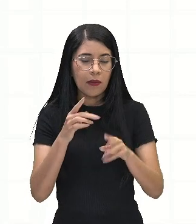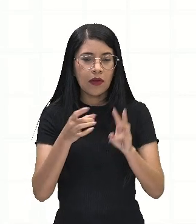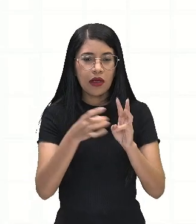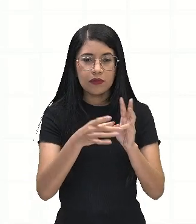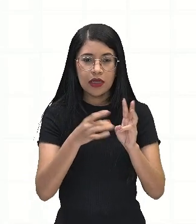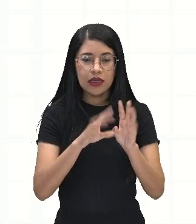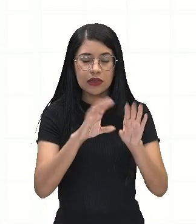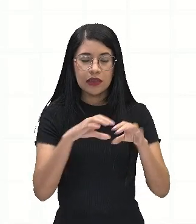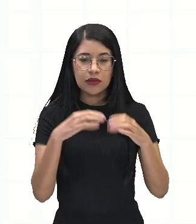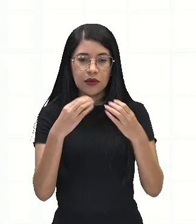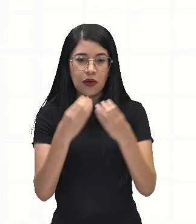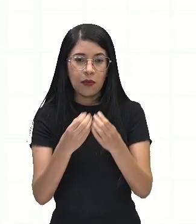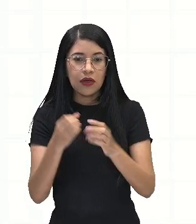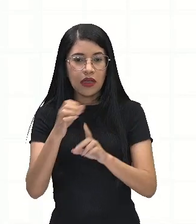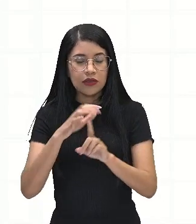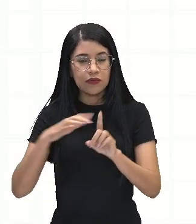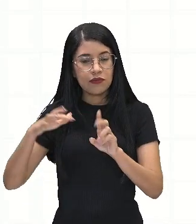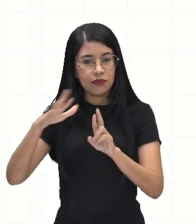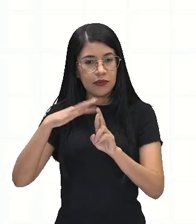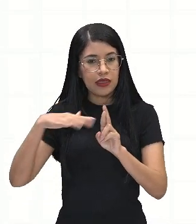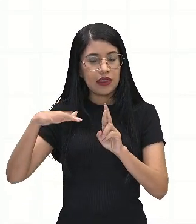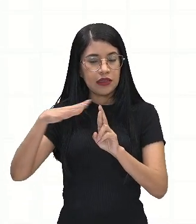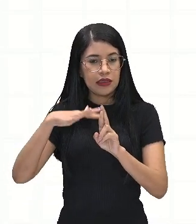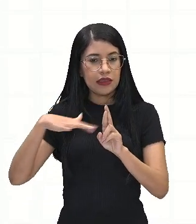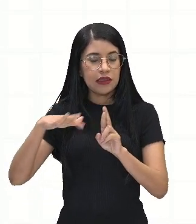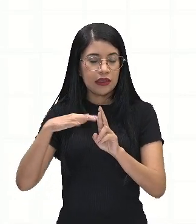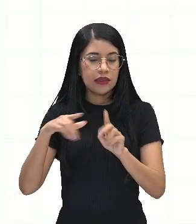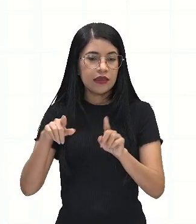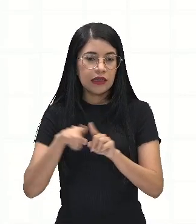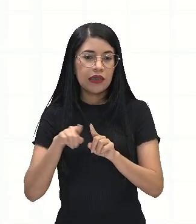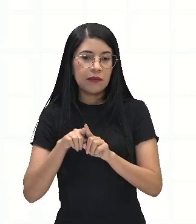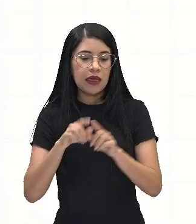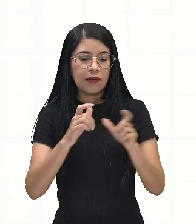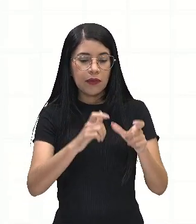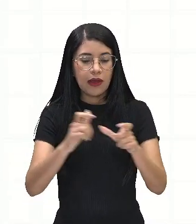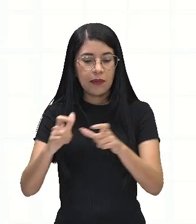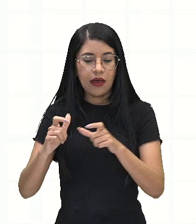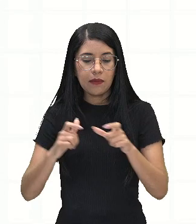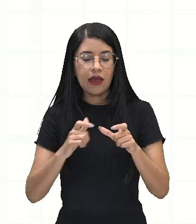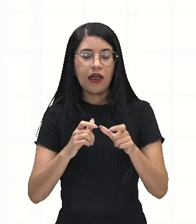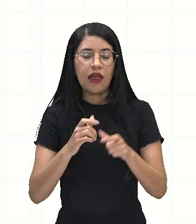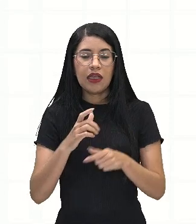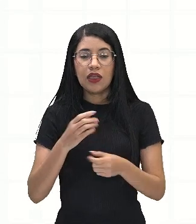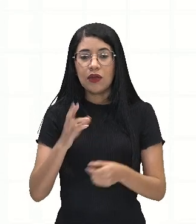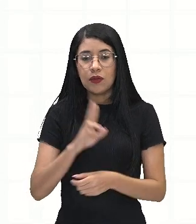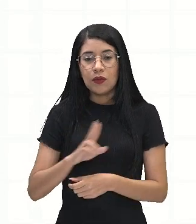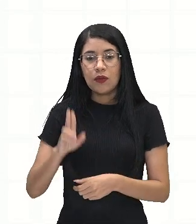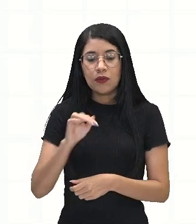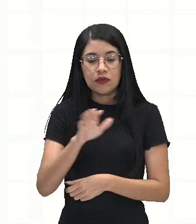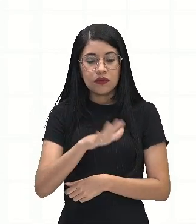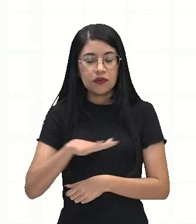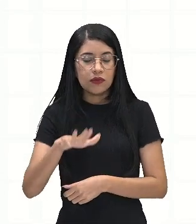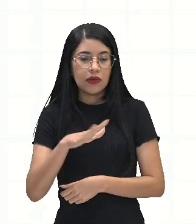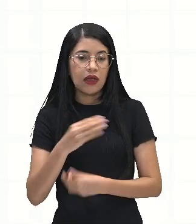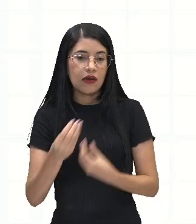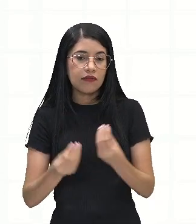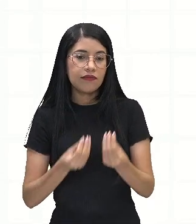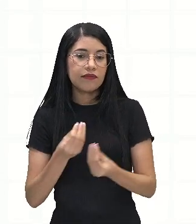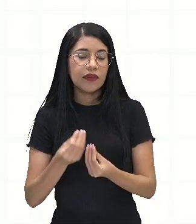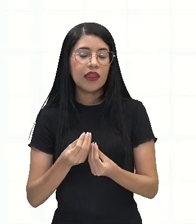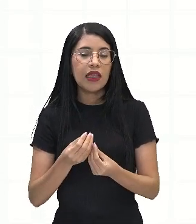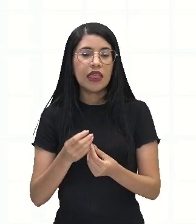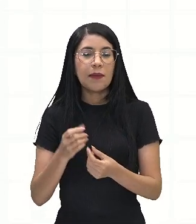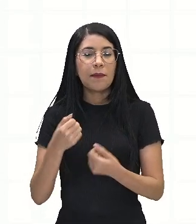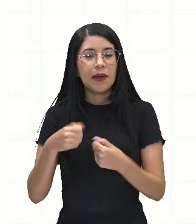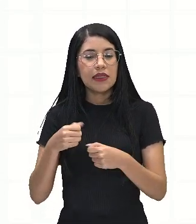nas comunidades, né, ribeirinhas, comunidades locais que utilizam a região como